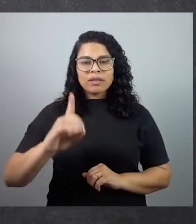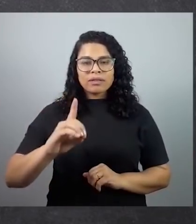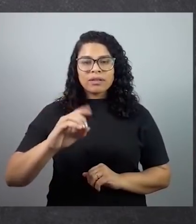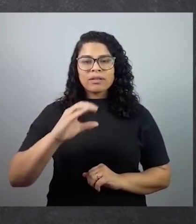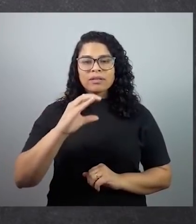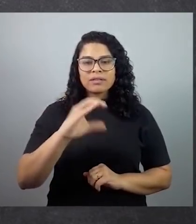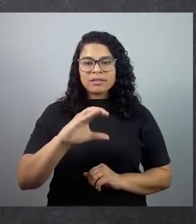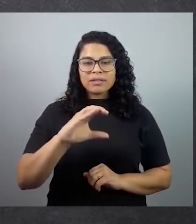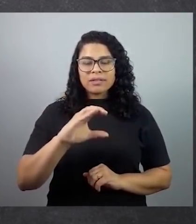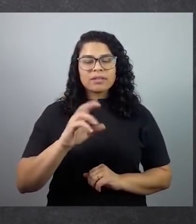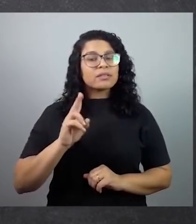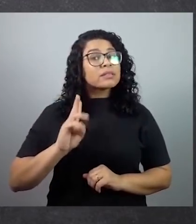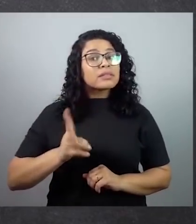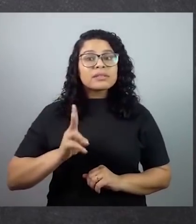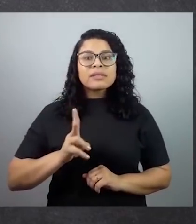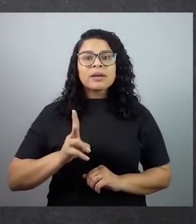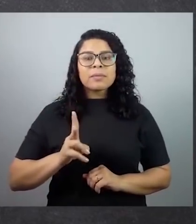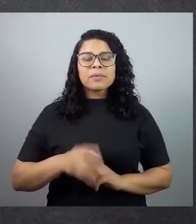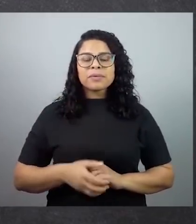Unidade, dezena, centena.